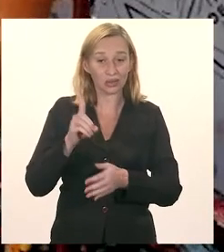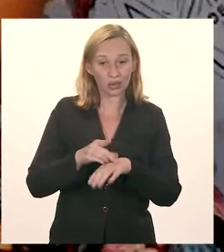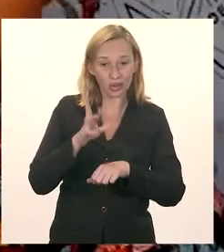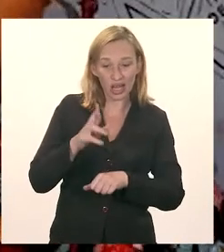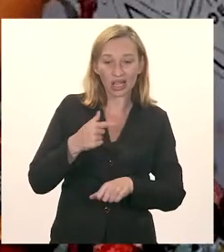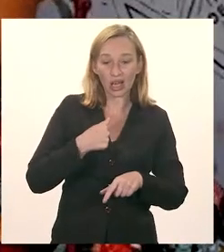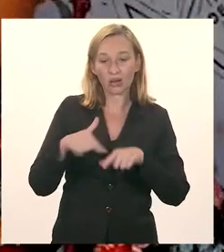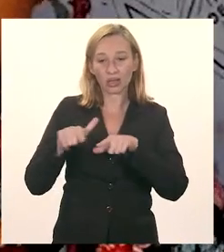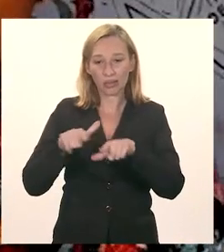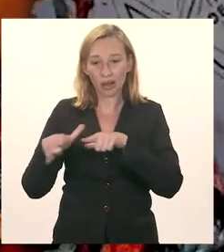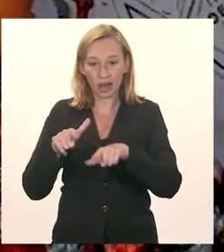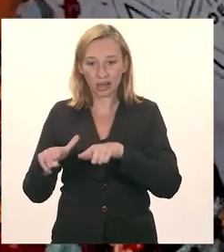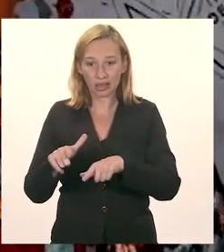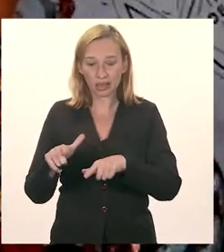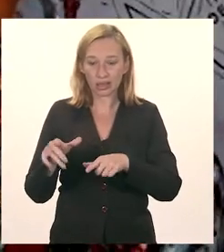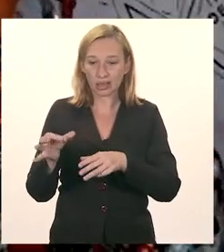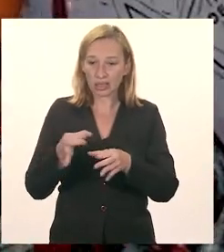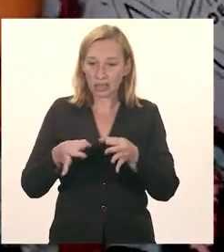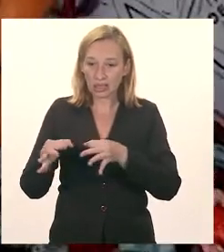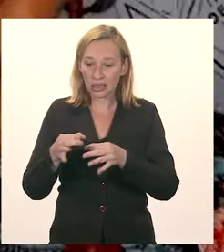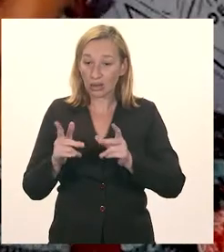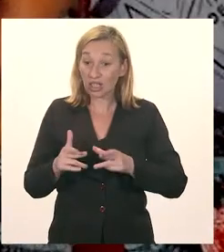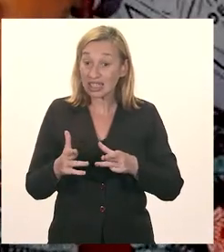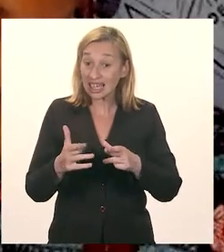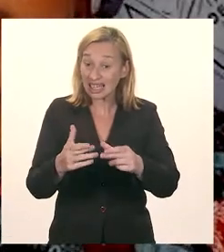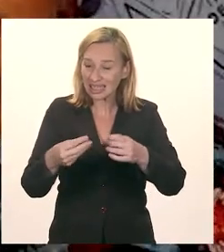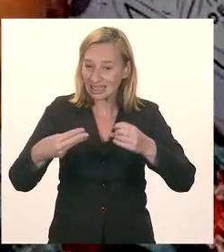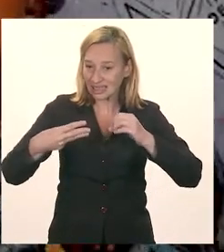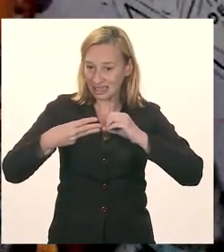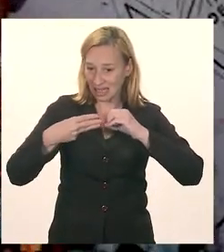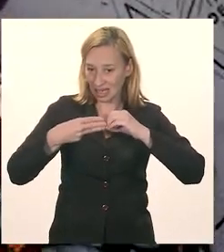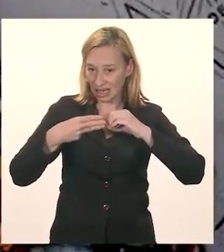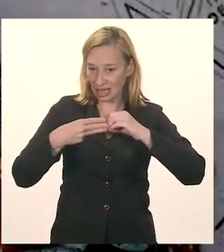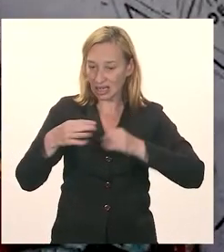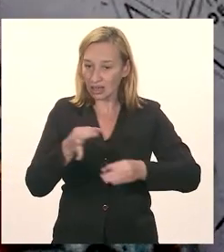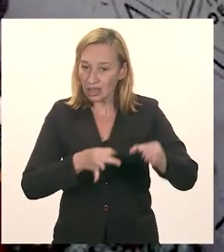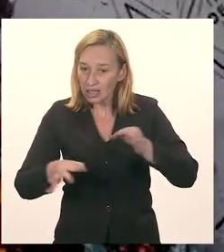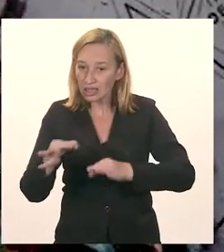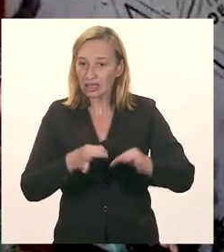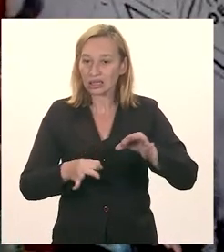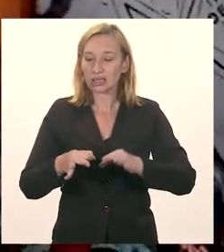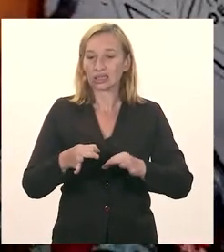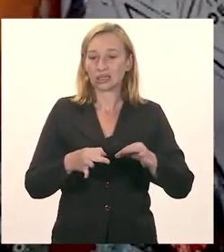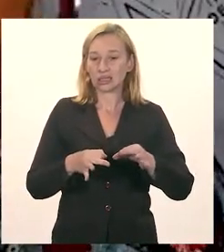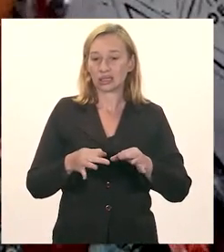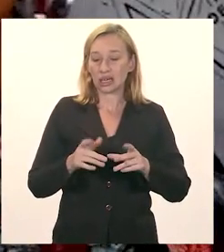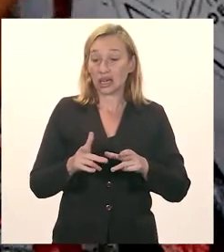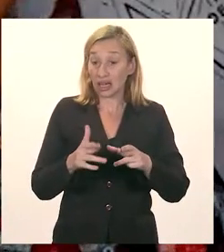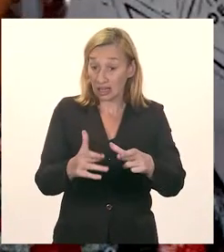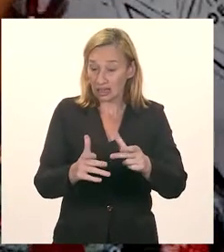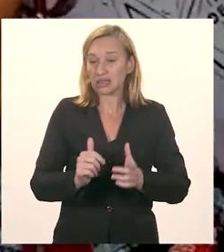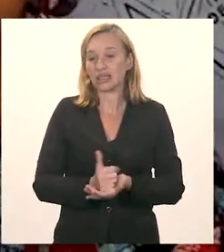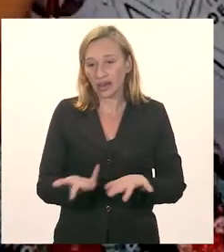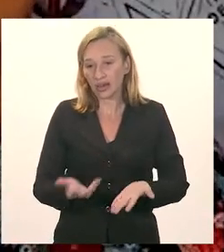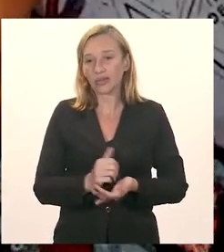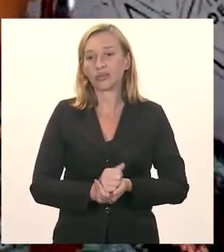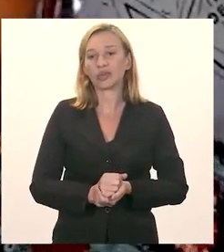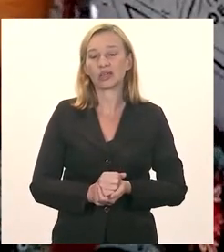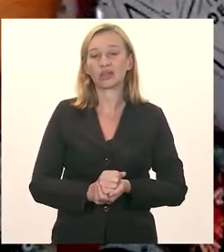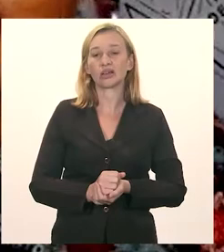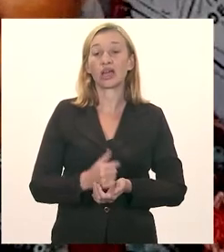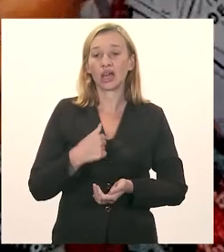meu doutorado, eu trabalhava com células de câncer, né? Células de leucemia. Então, eu trabalhei